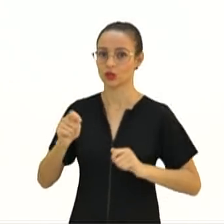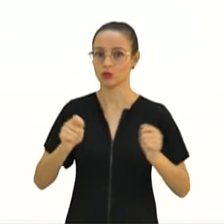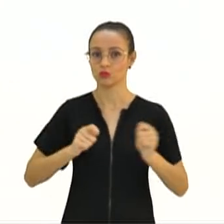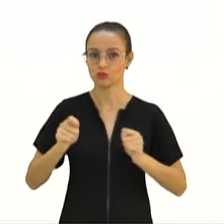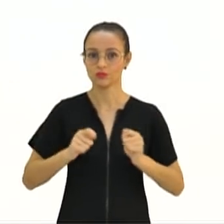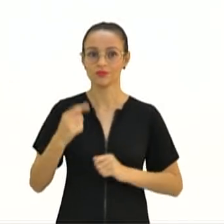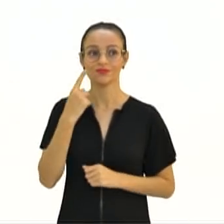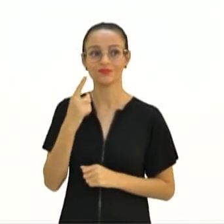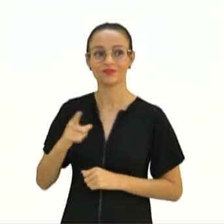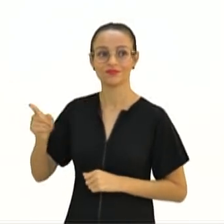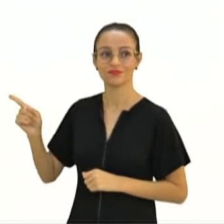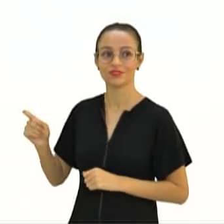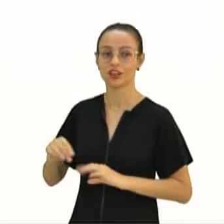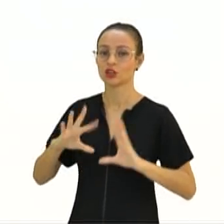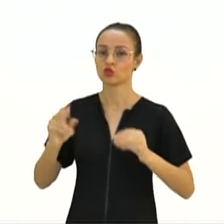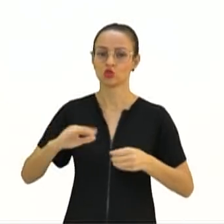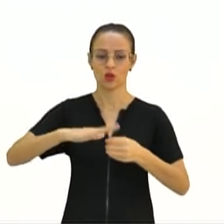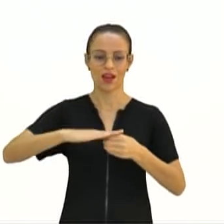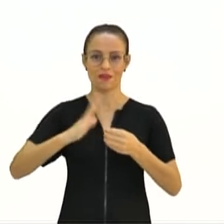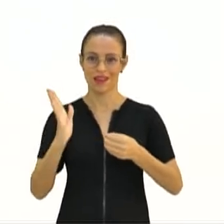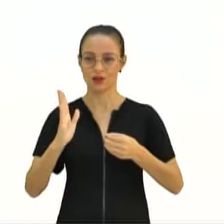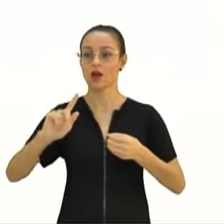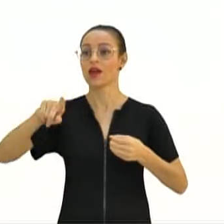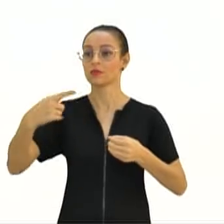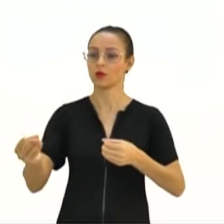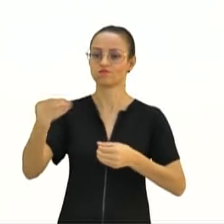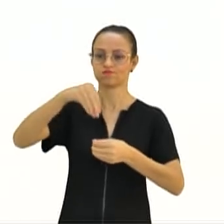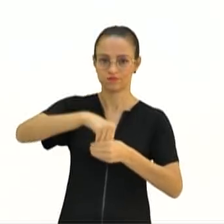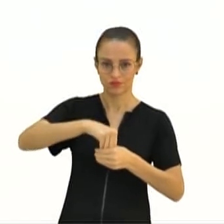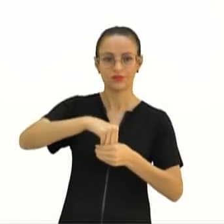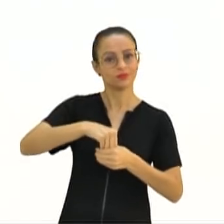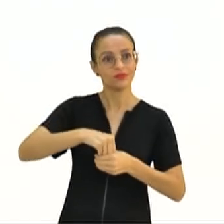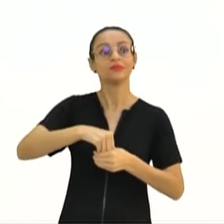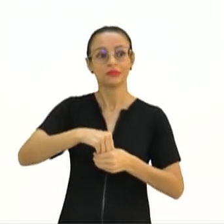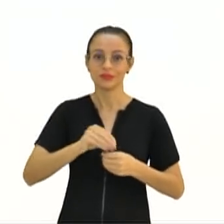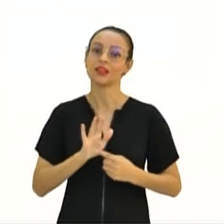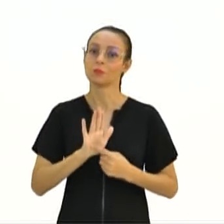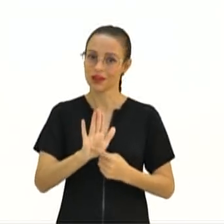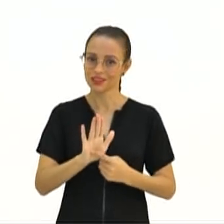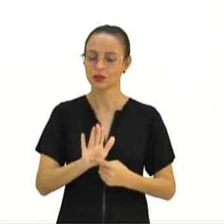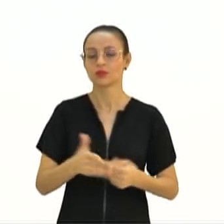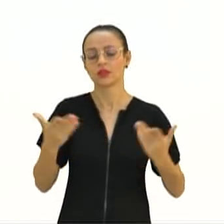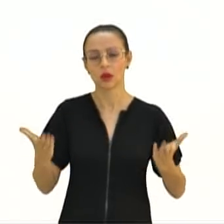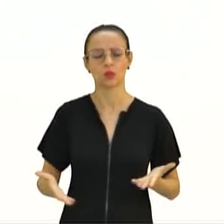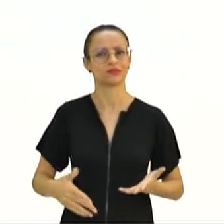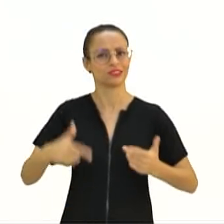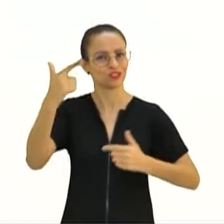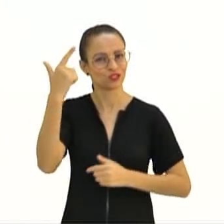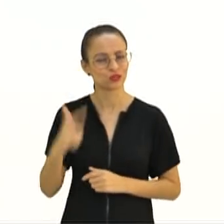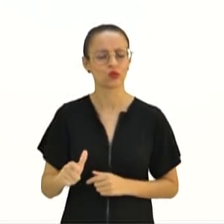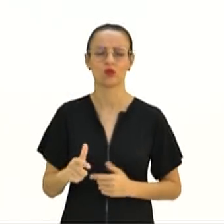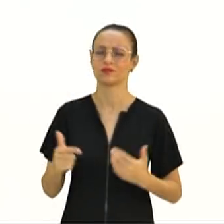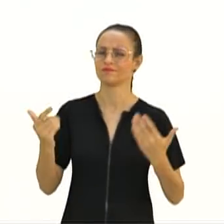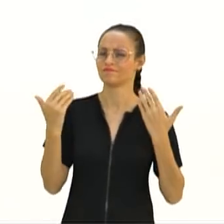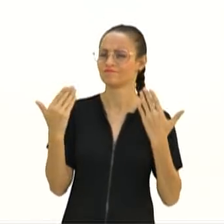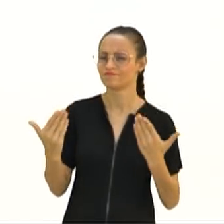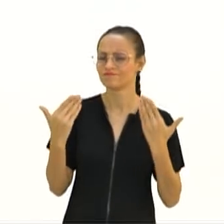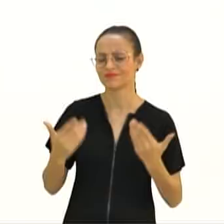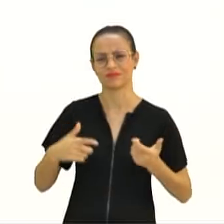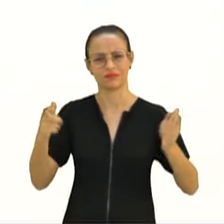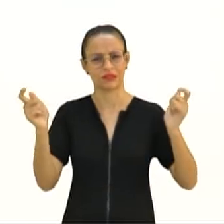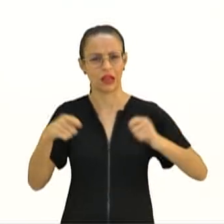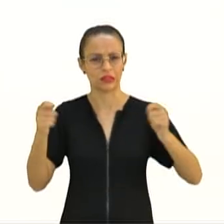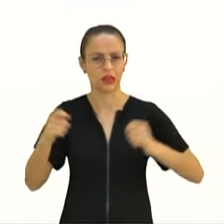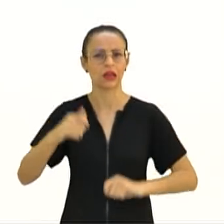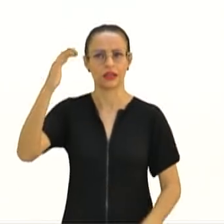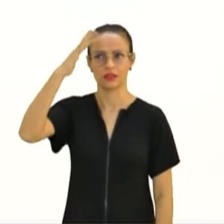em que os frascos ficaram todos abertos e depois fechado. Assim mesmo apareceu. Então, trouxe novamente ali a